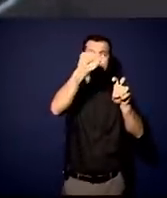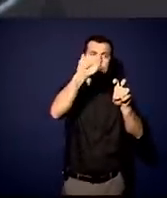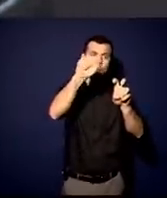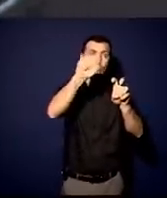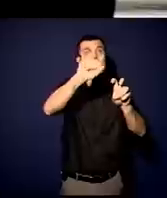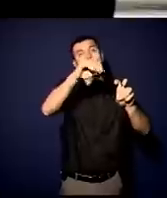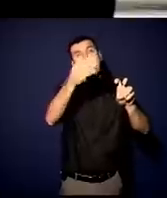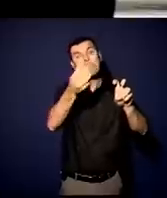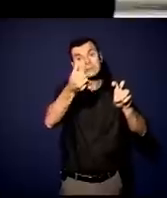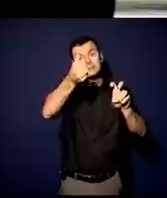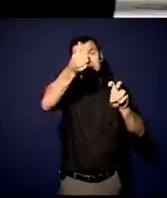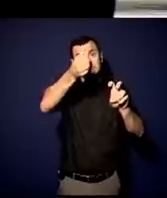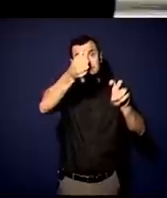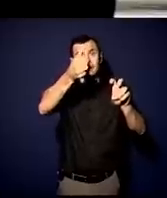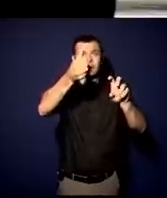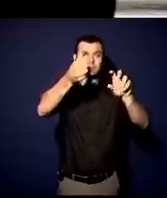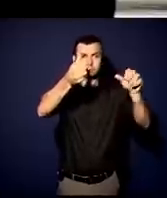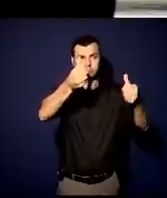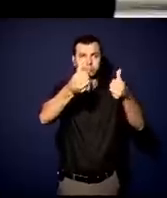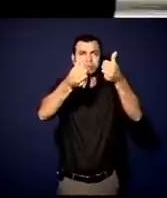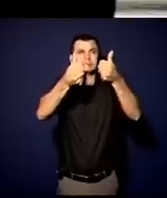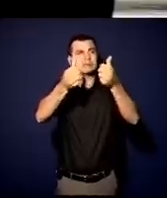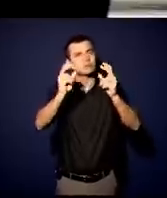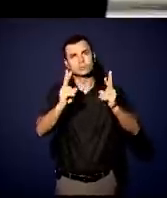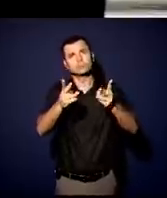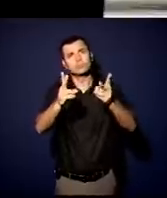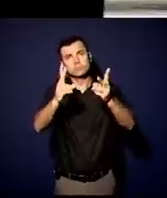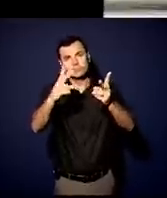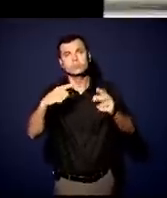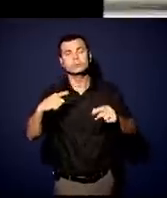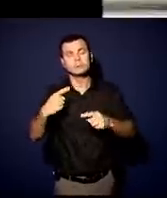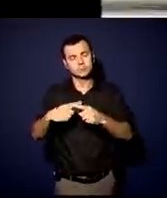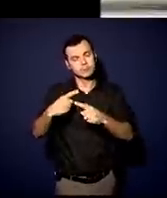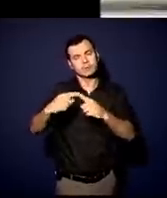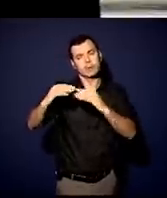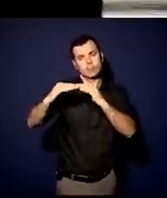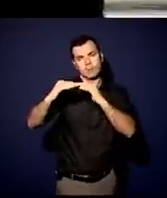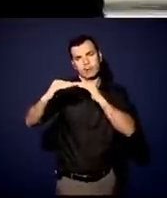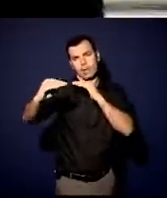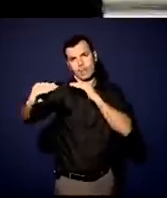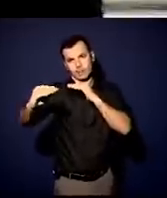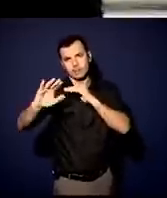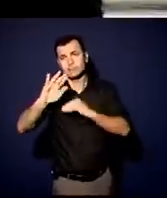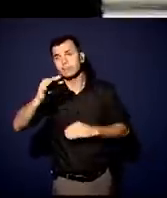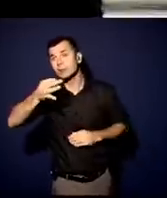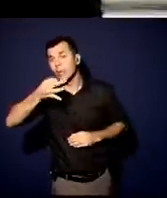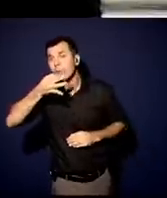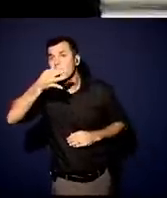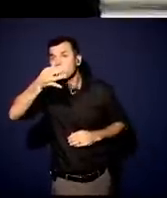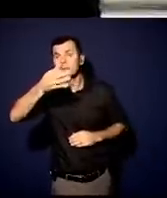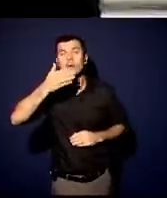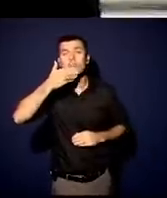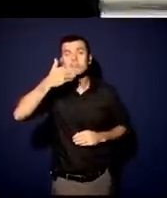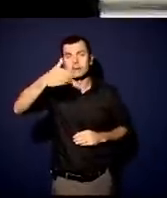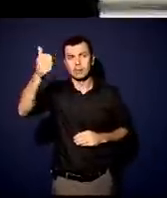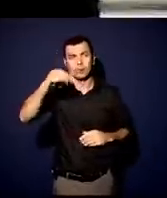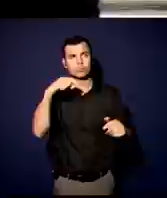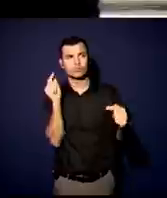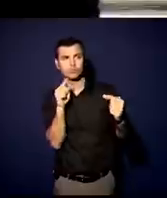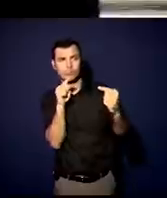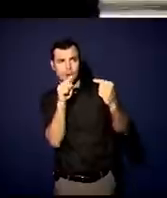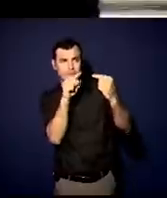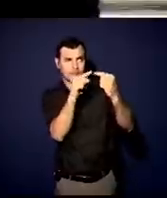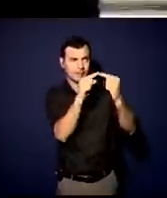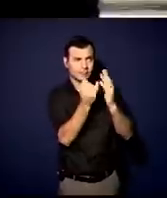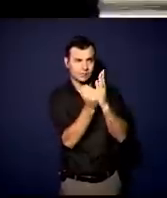porque ela vai continuar sendo assimétrico em torno dessa meta o melhor argumento para você ter uma meta de inflação um pouco mais